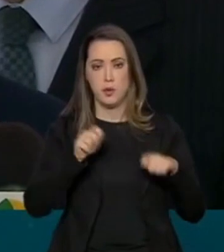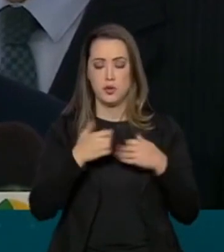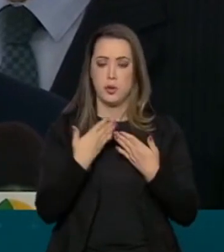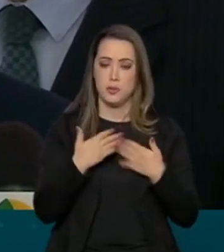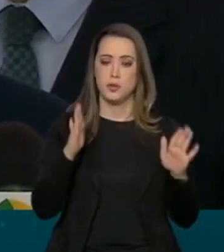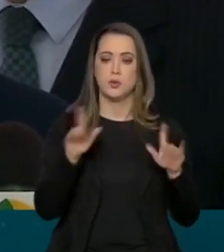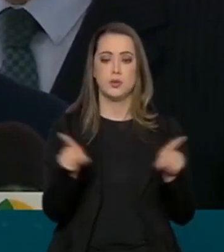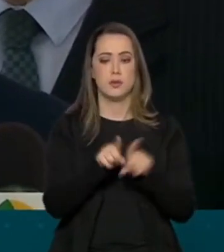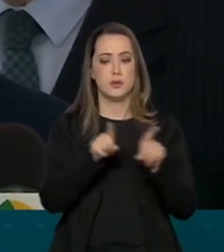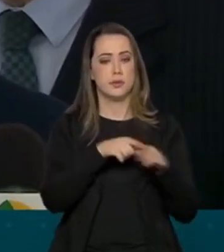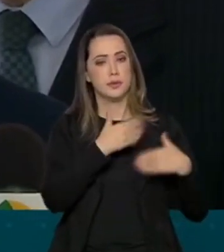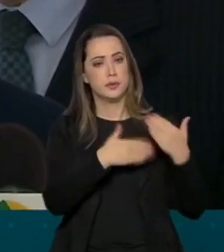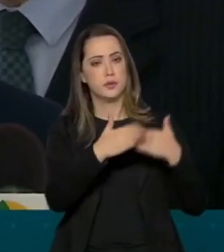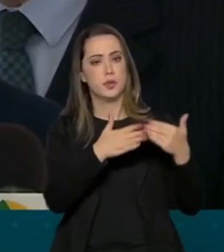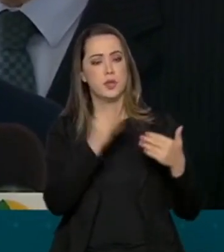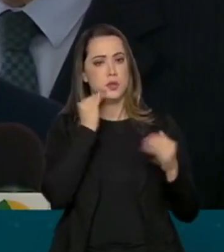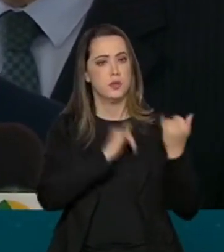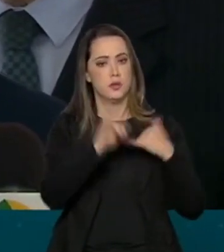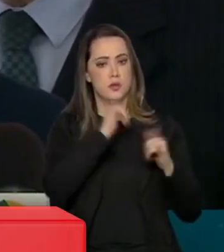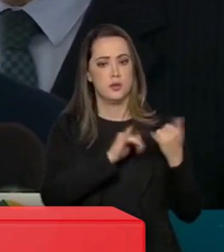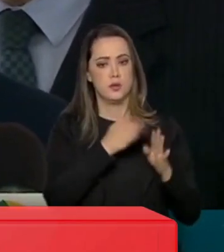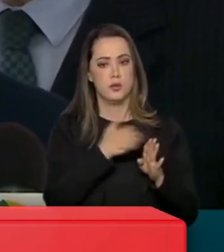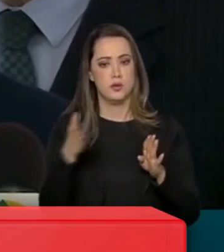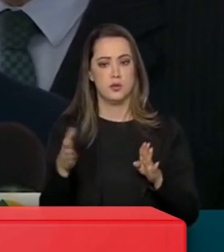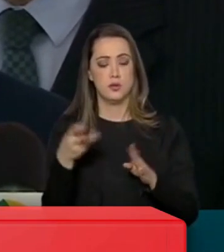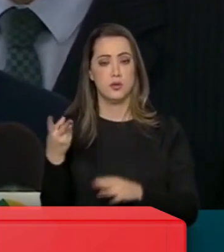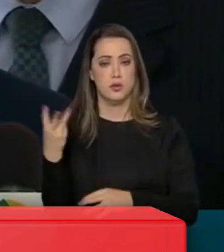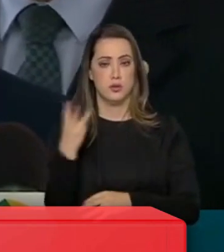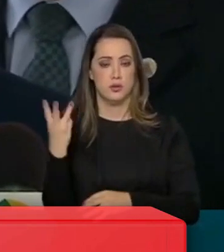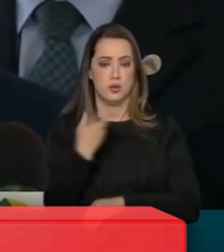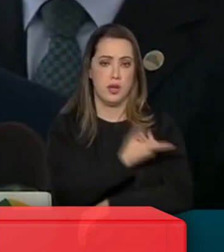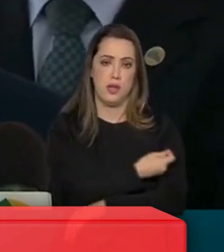aberturas também, ao longo dos testes de fase 3, fazer